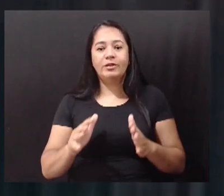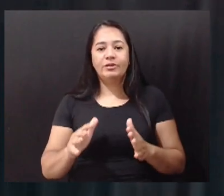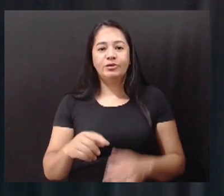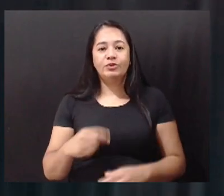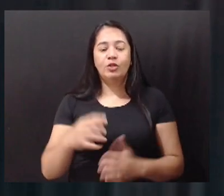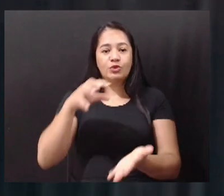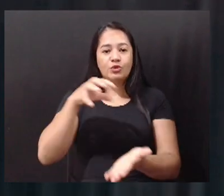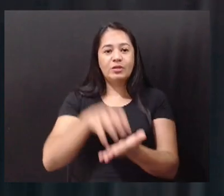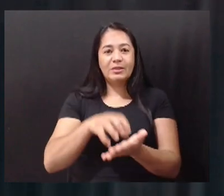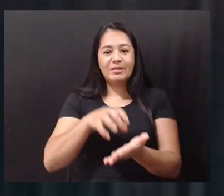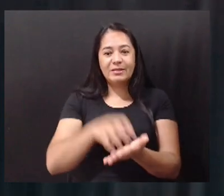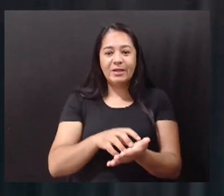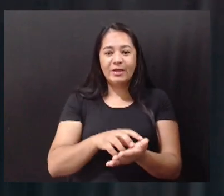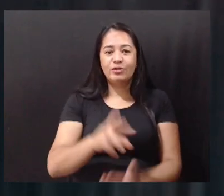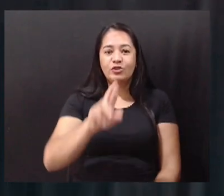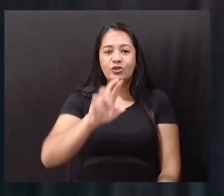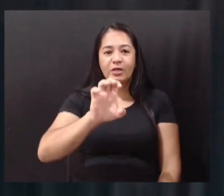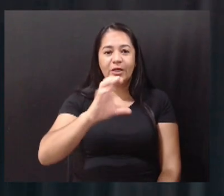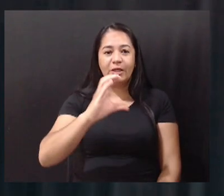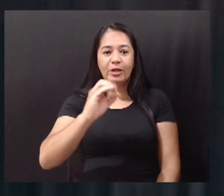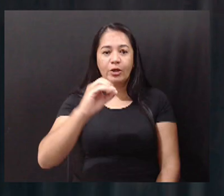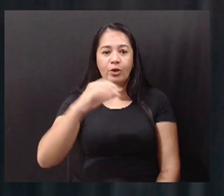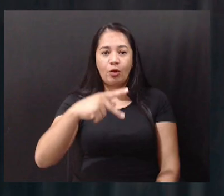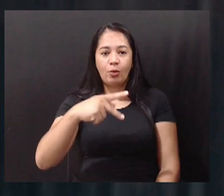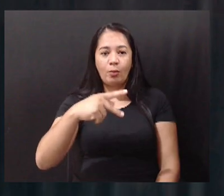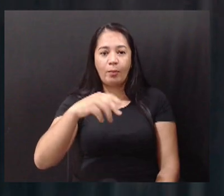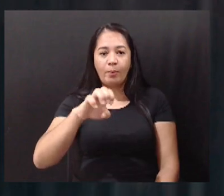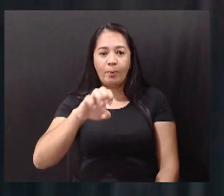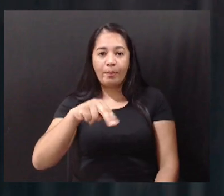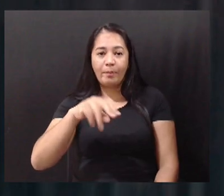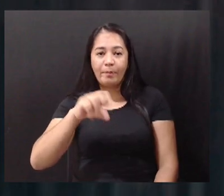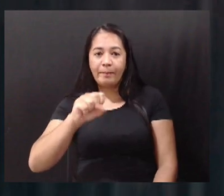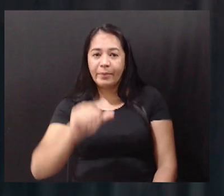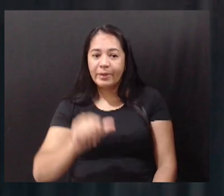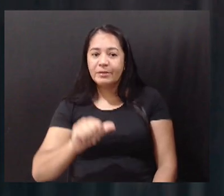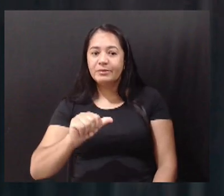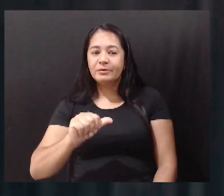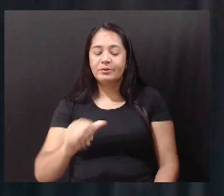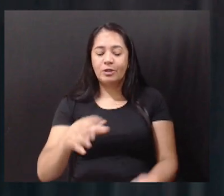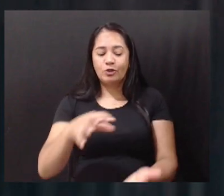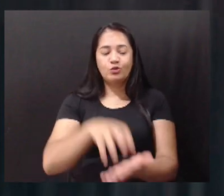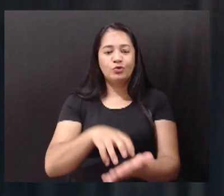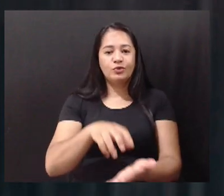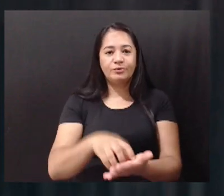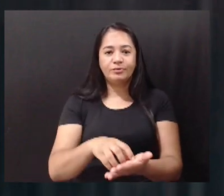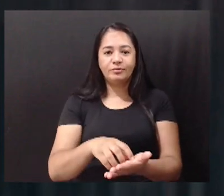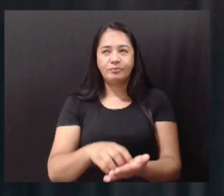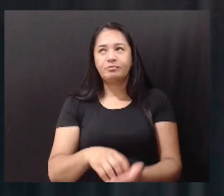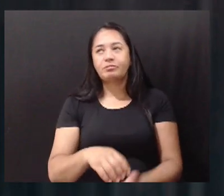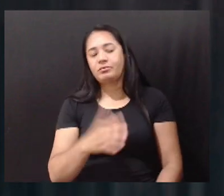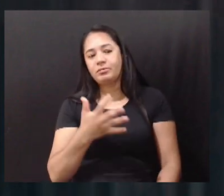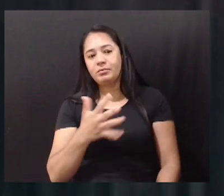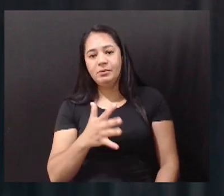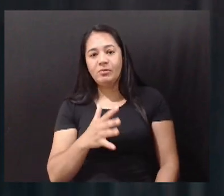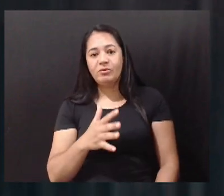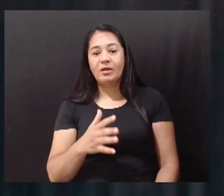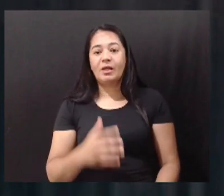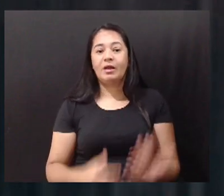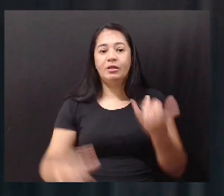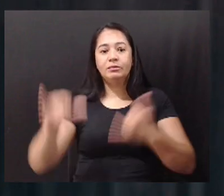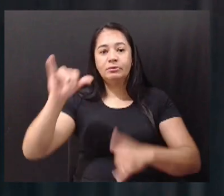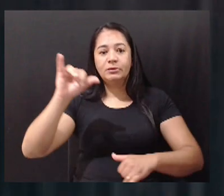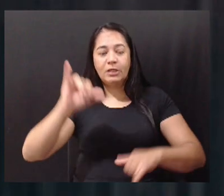cérebro. Nesse centro de recompensa, geralmente, o transmissor, a substância que é responsável pela